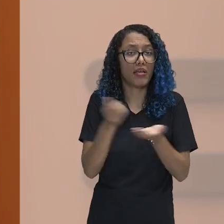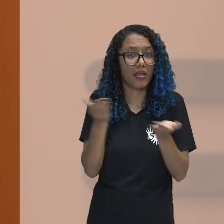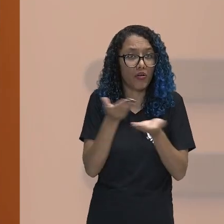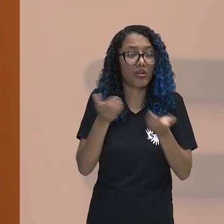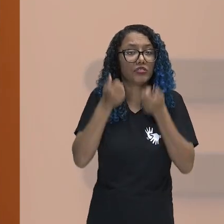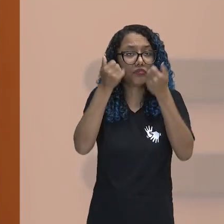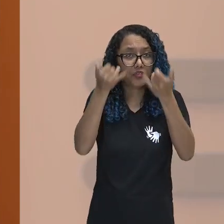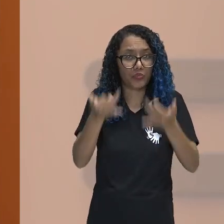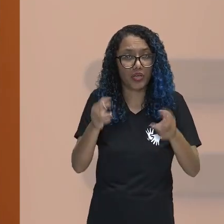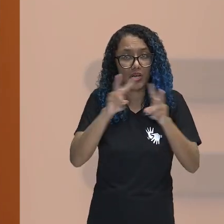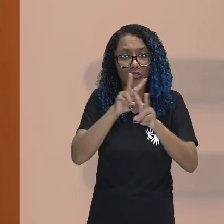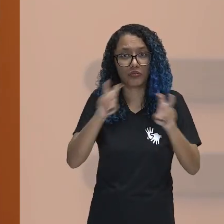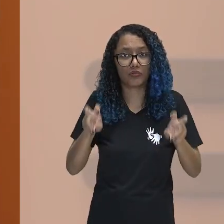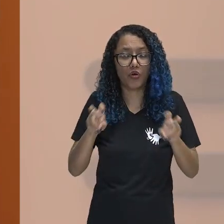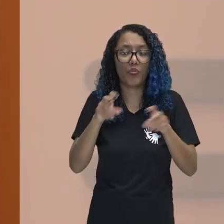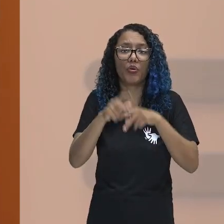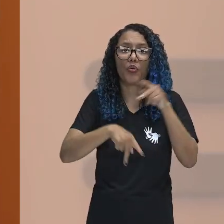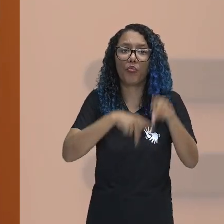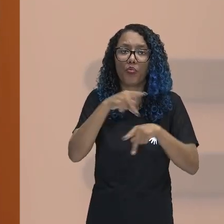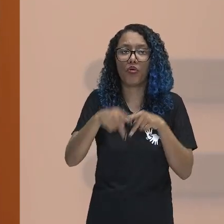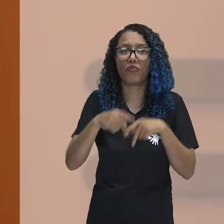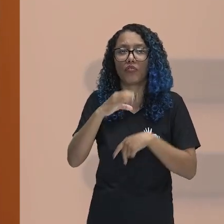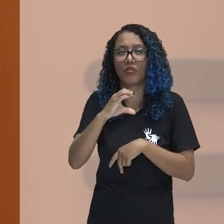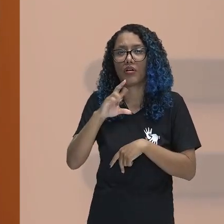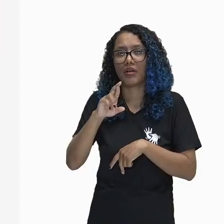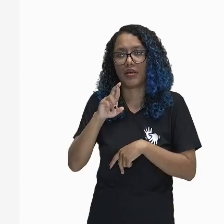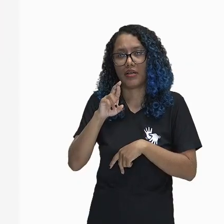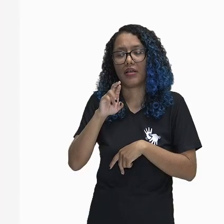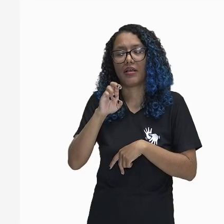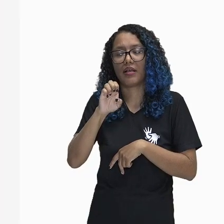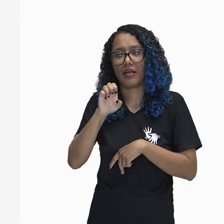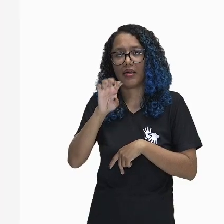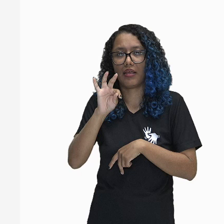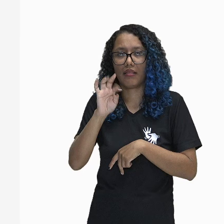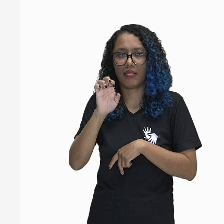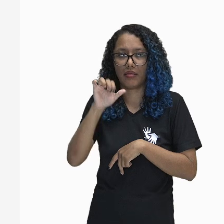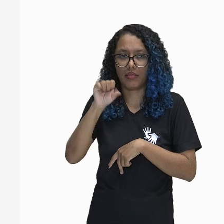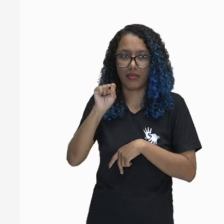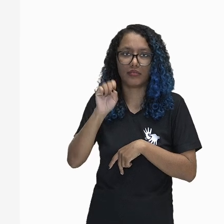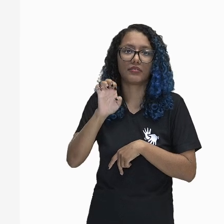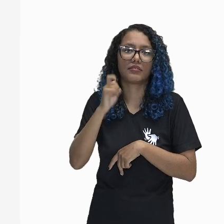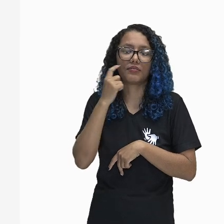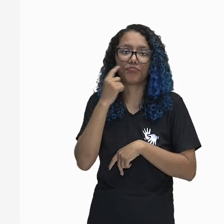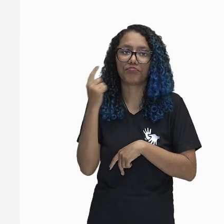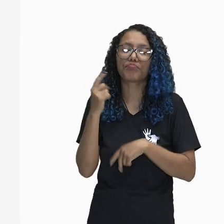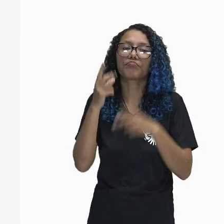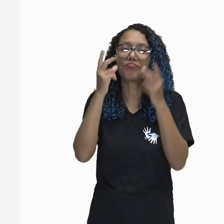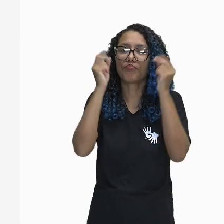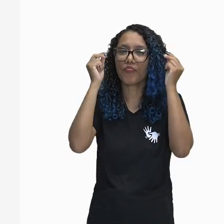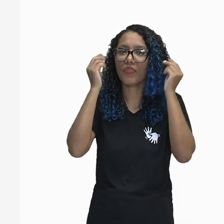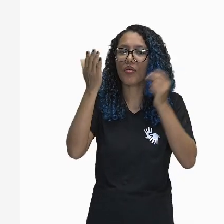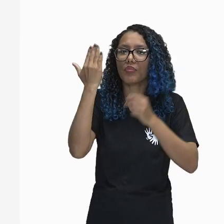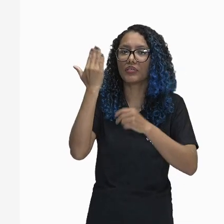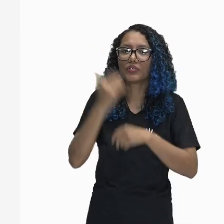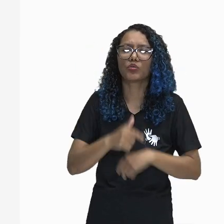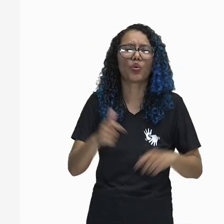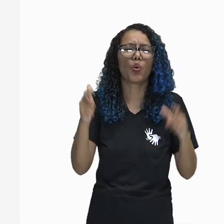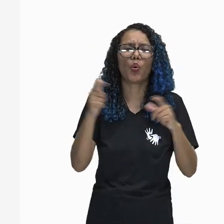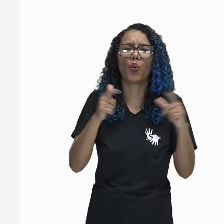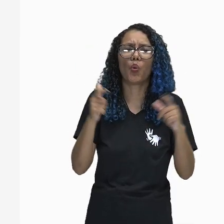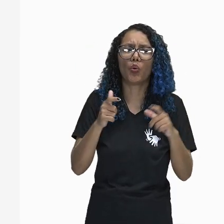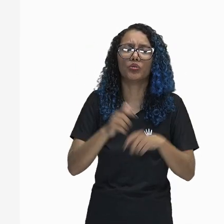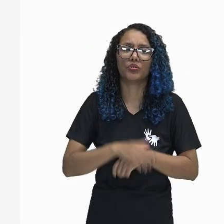da civilização cretense. Vamos ao texto, vamos lá, gente. A Grécia Antiga